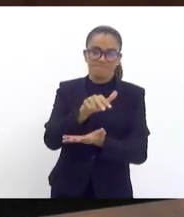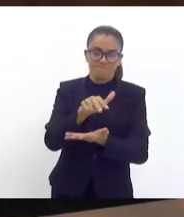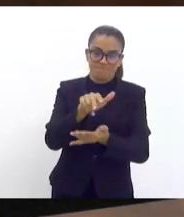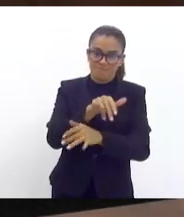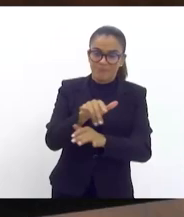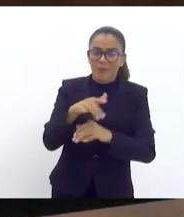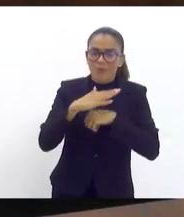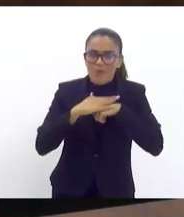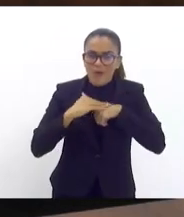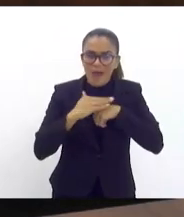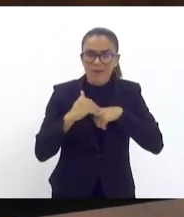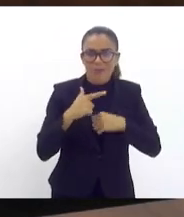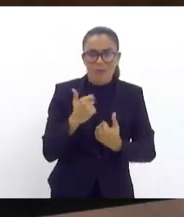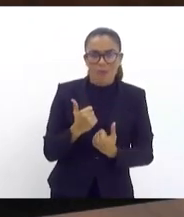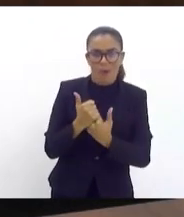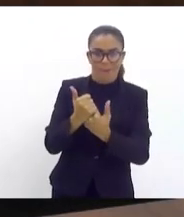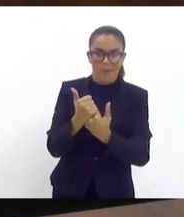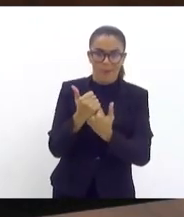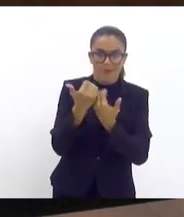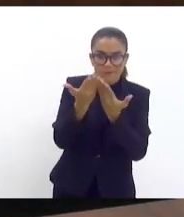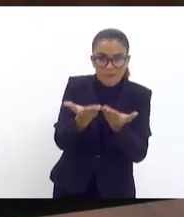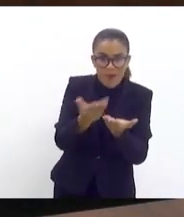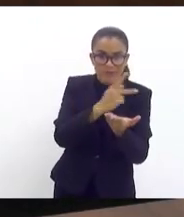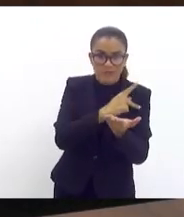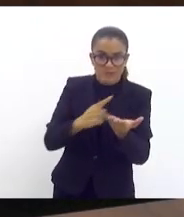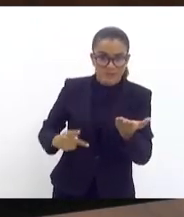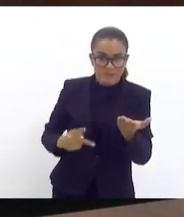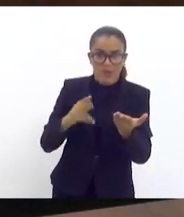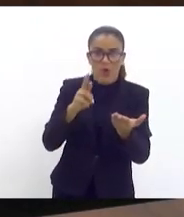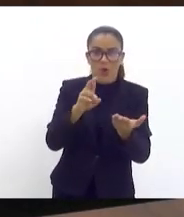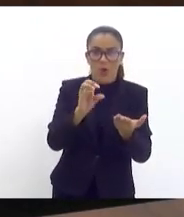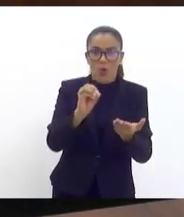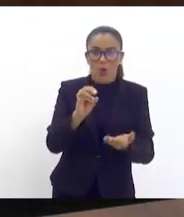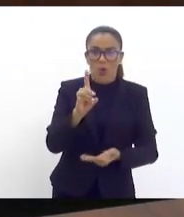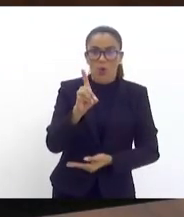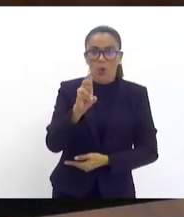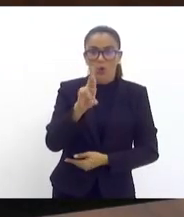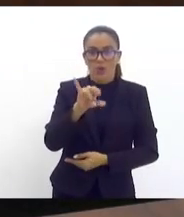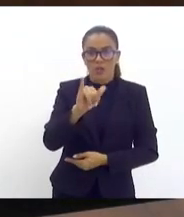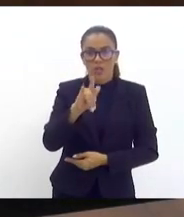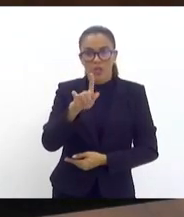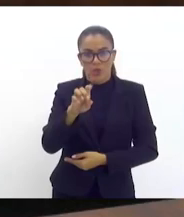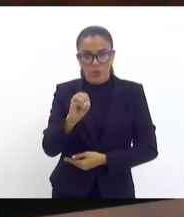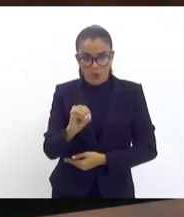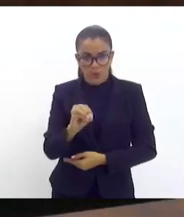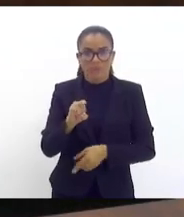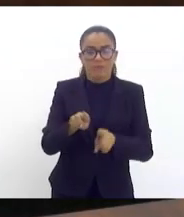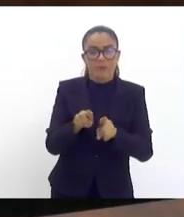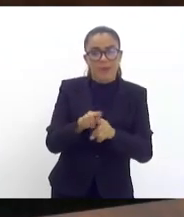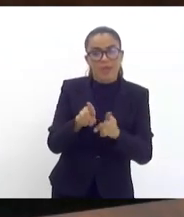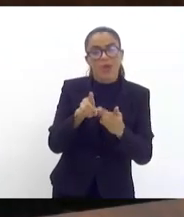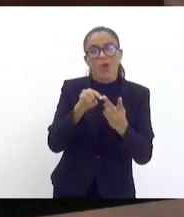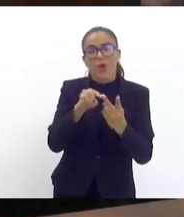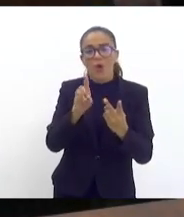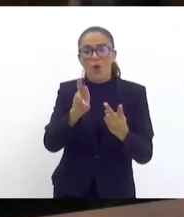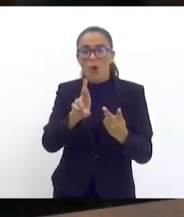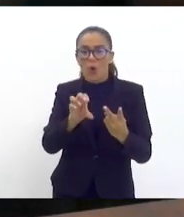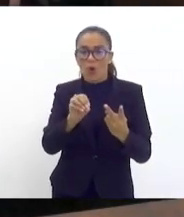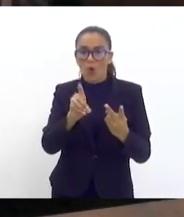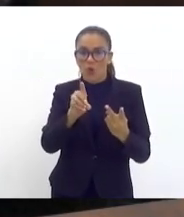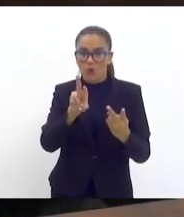com muito carinho o apoio de Vossa Excelência, presidente Rodrigo Bacelar, dos deputados Rodrigo Amorim, do